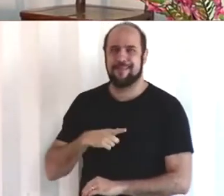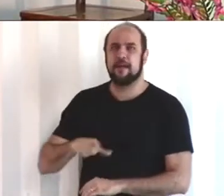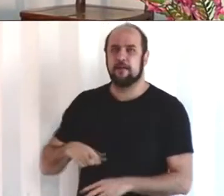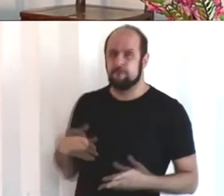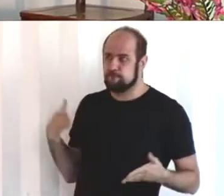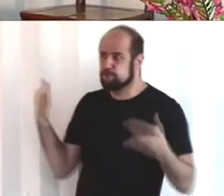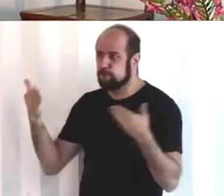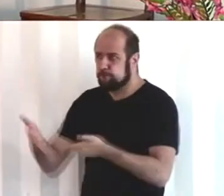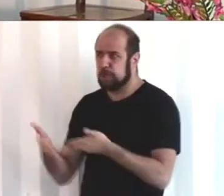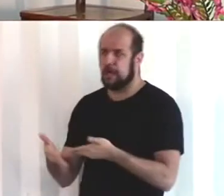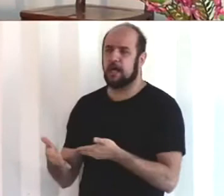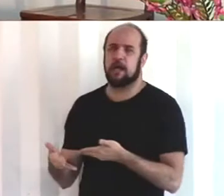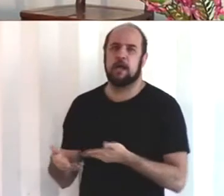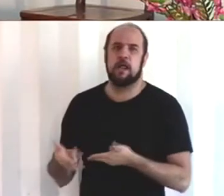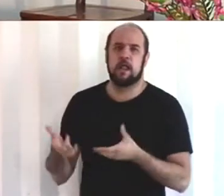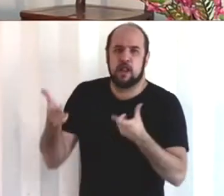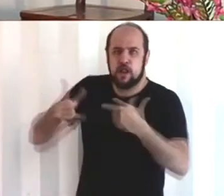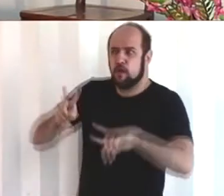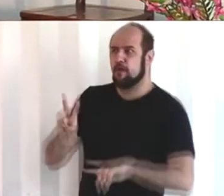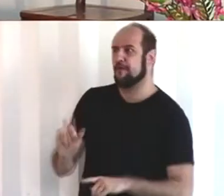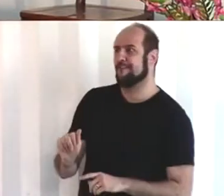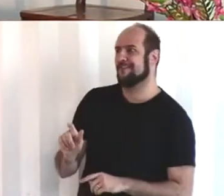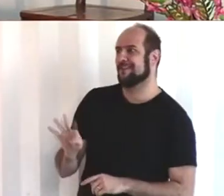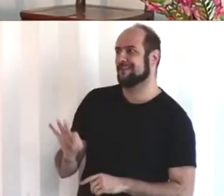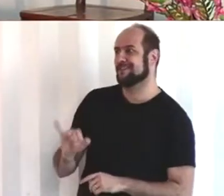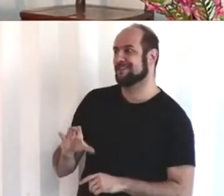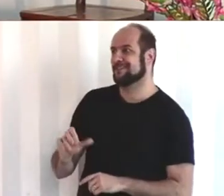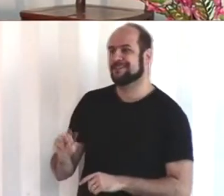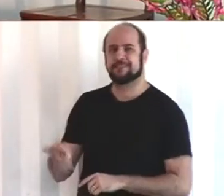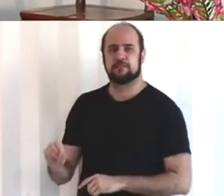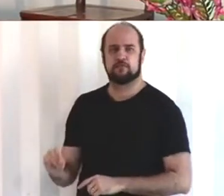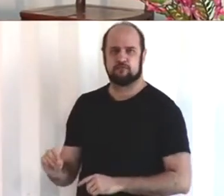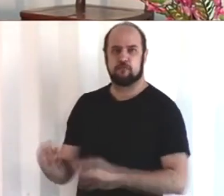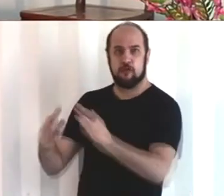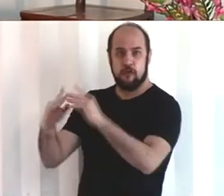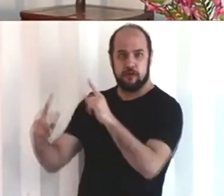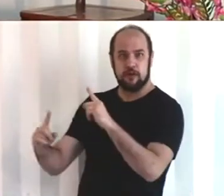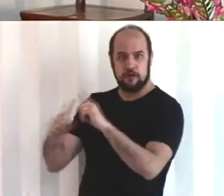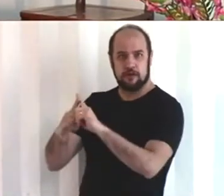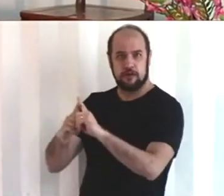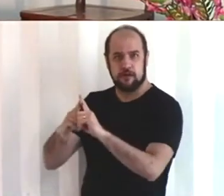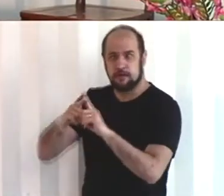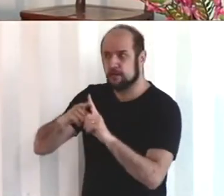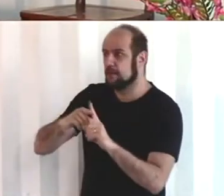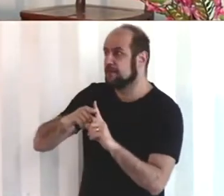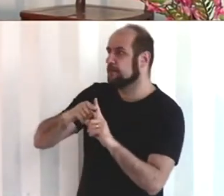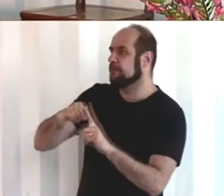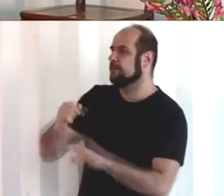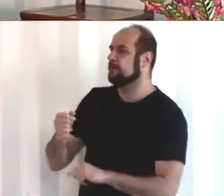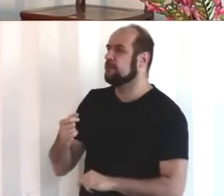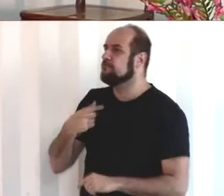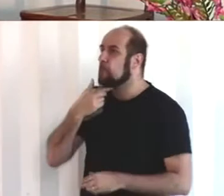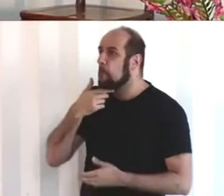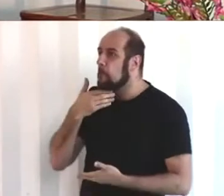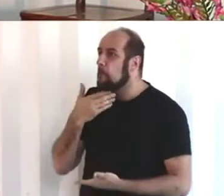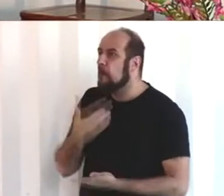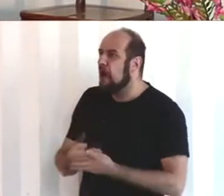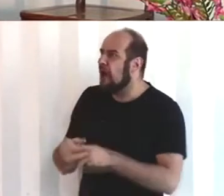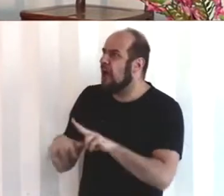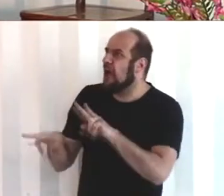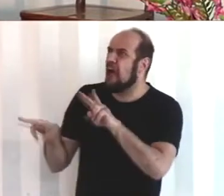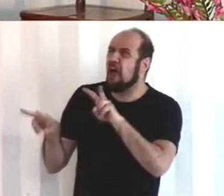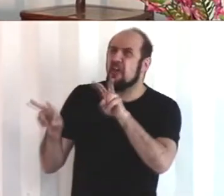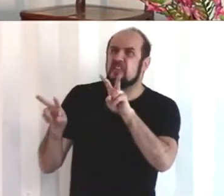ali, no Vaticano, na Catedral de São Pedro, realmente você fica assim, com a boca aberta, tamanha a